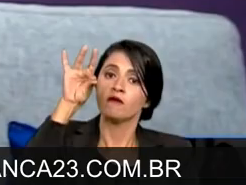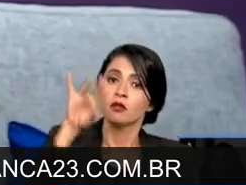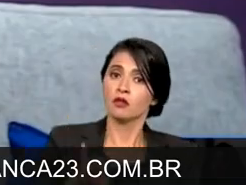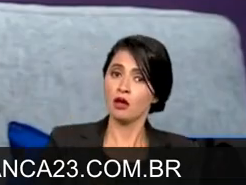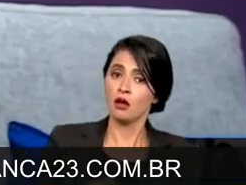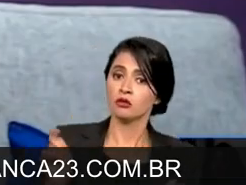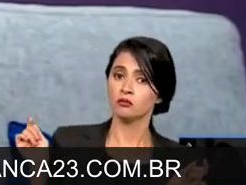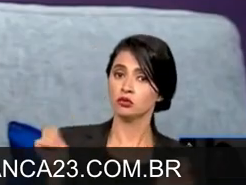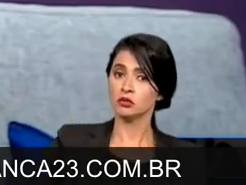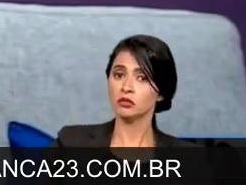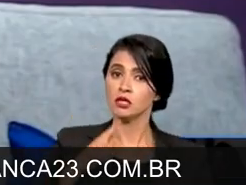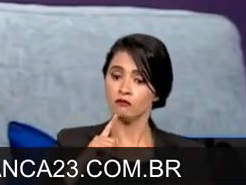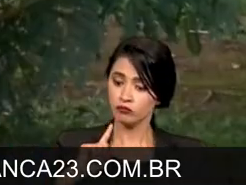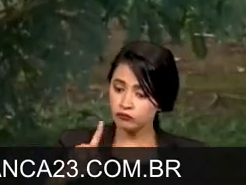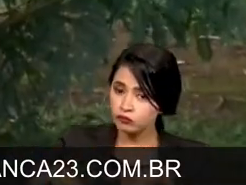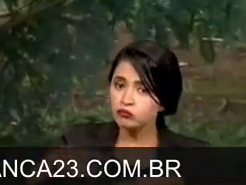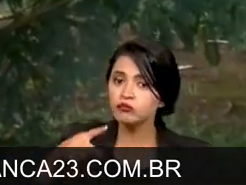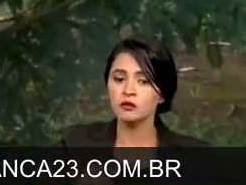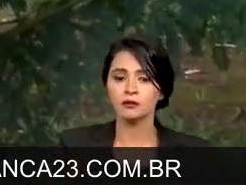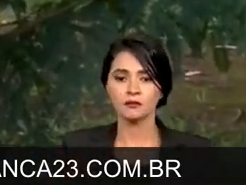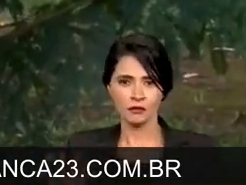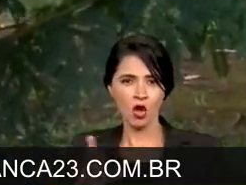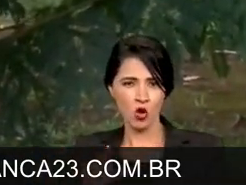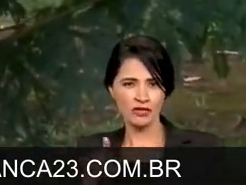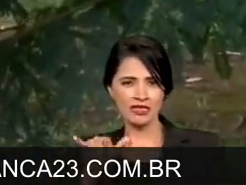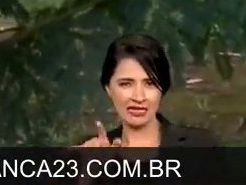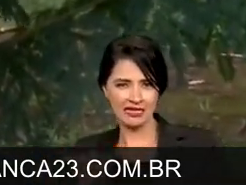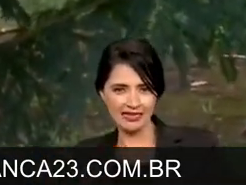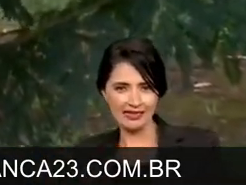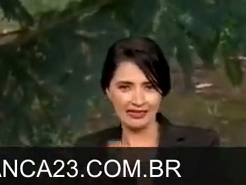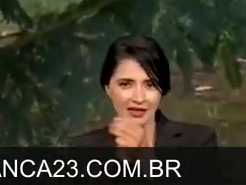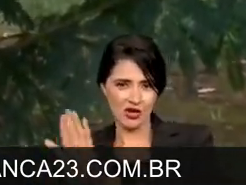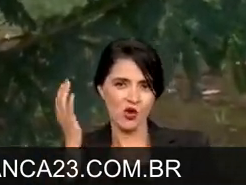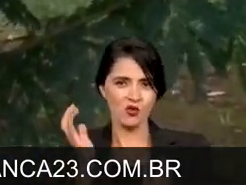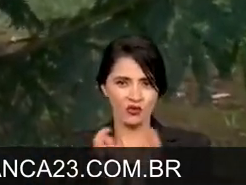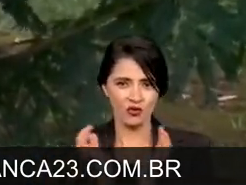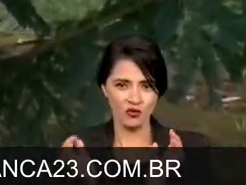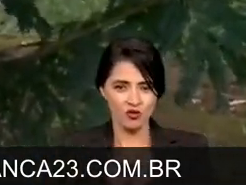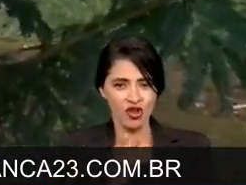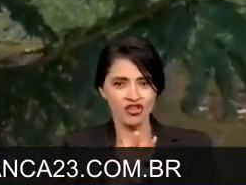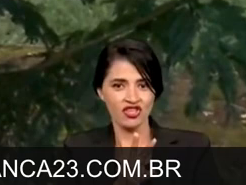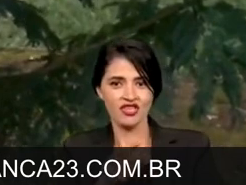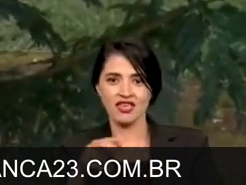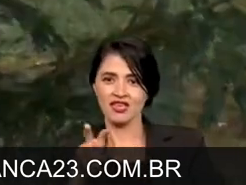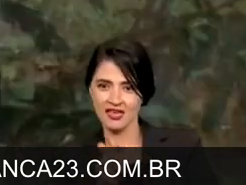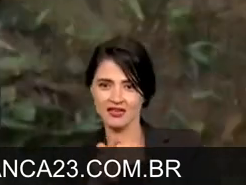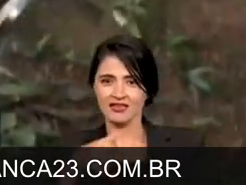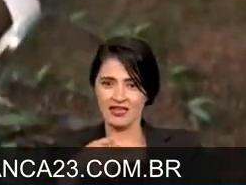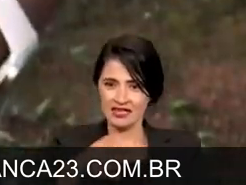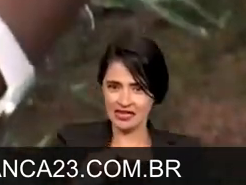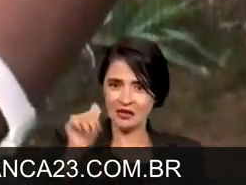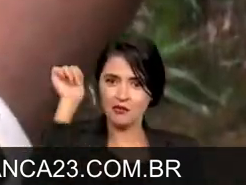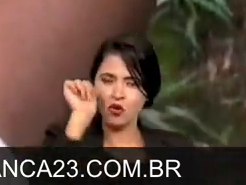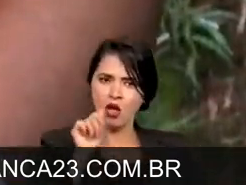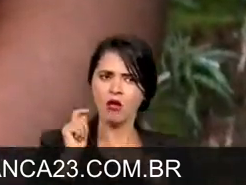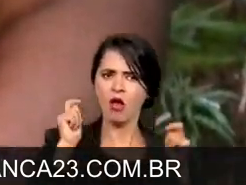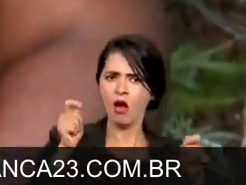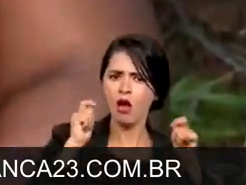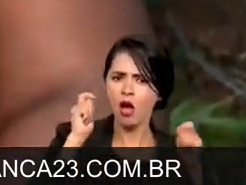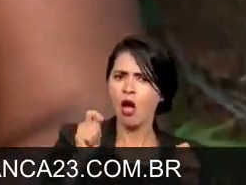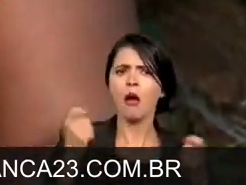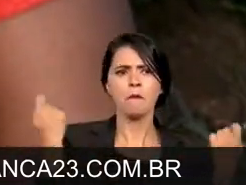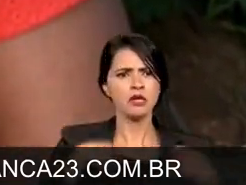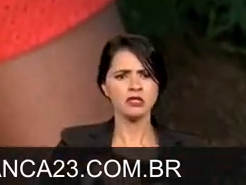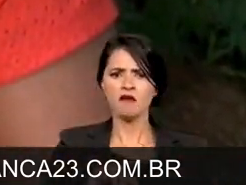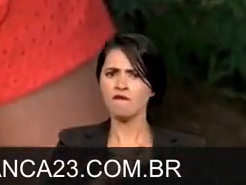fato seja possível avançar. Rosilene é uma das fundadoras de um grupo de 570 mulheres que reivindica aumento